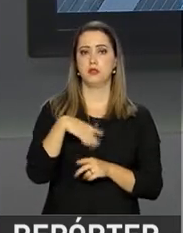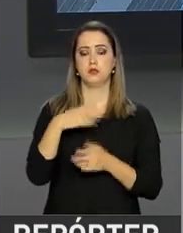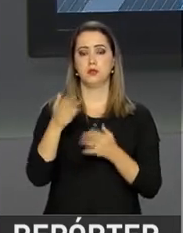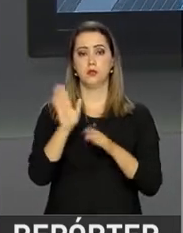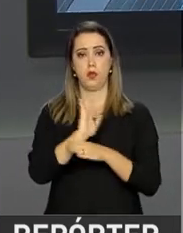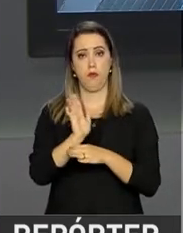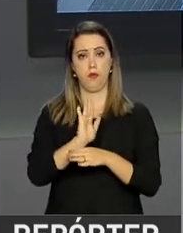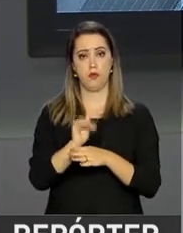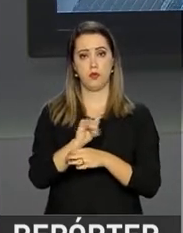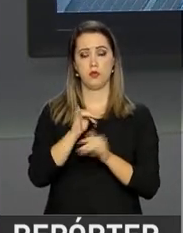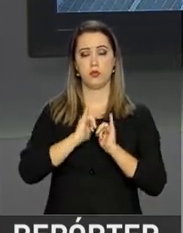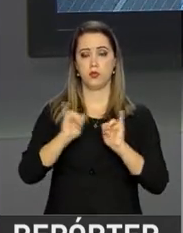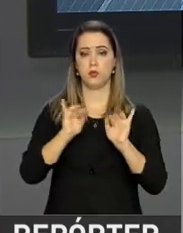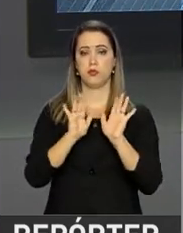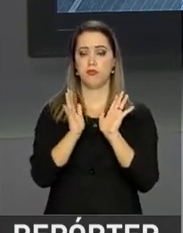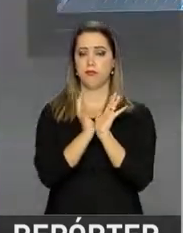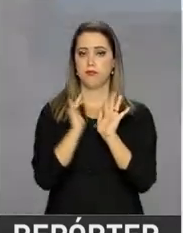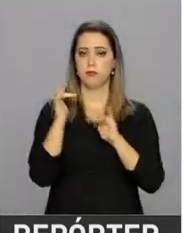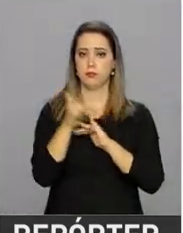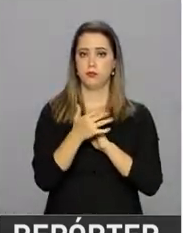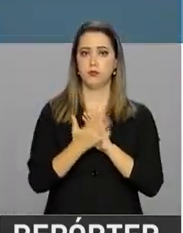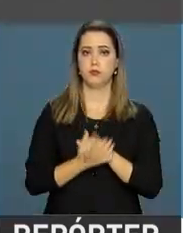vídeo publicado nas redes sociais.